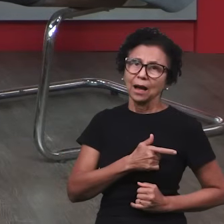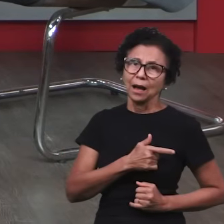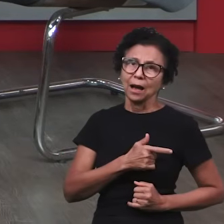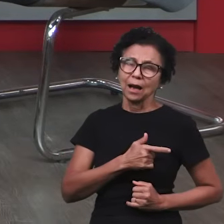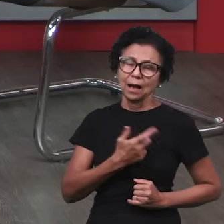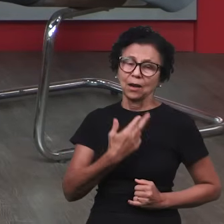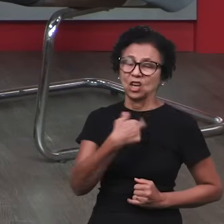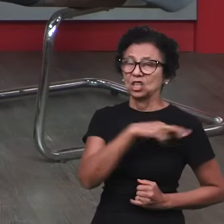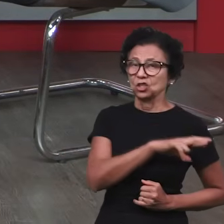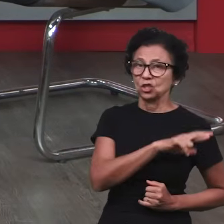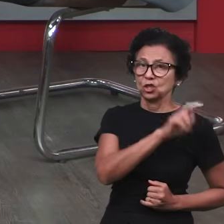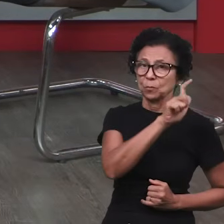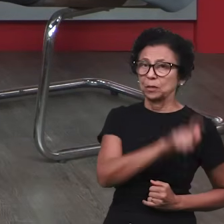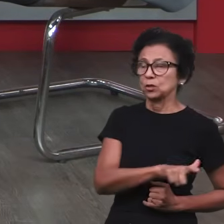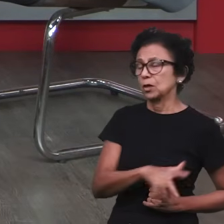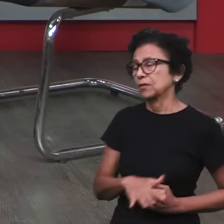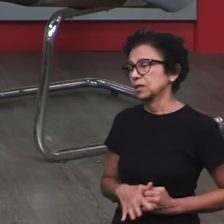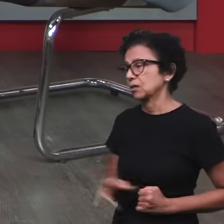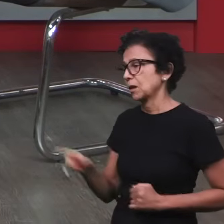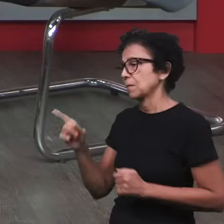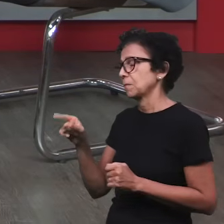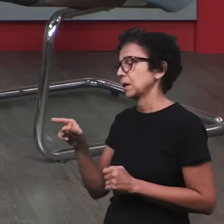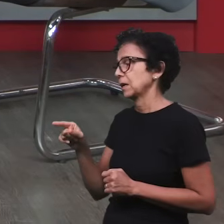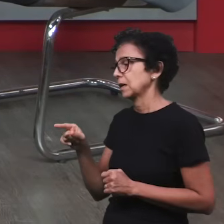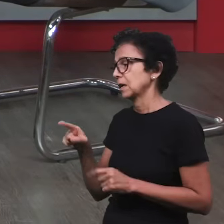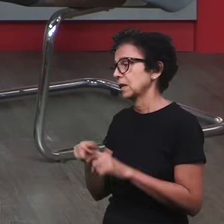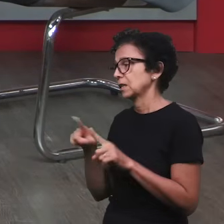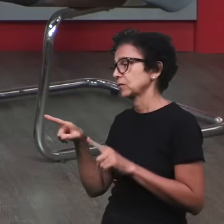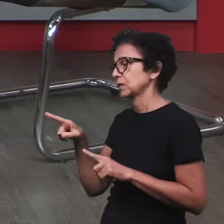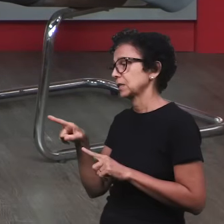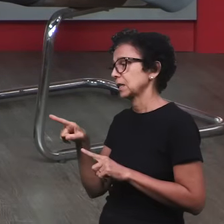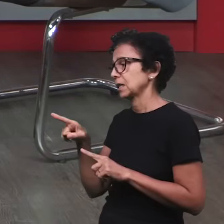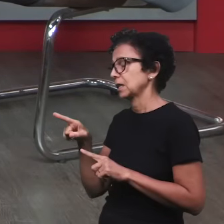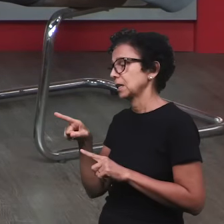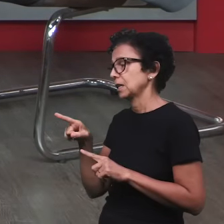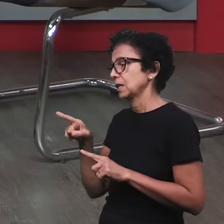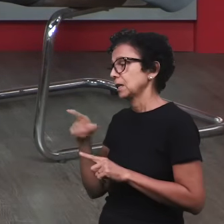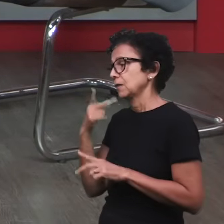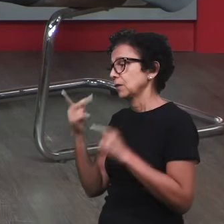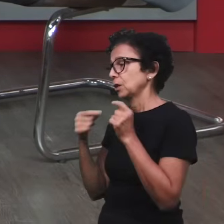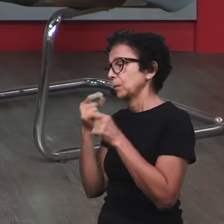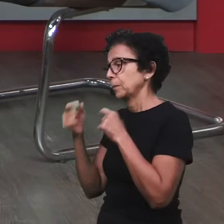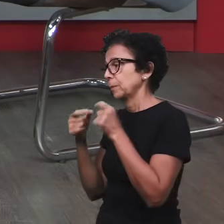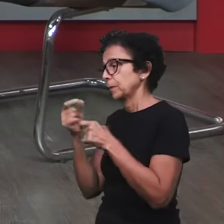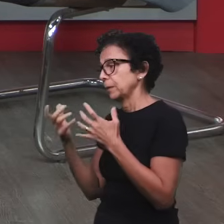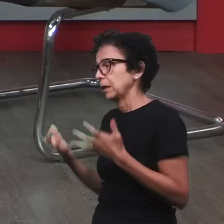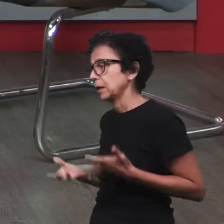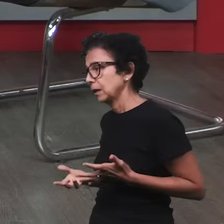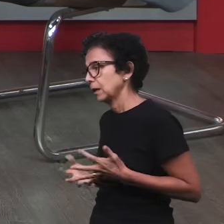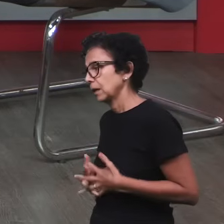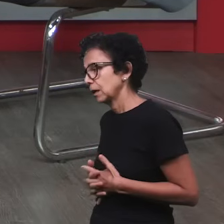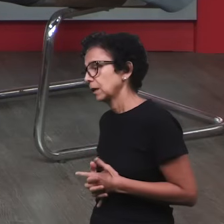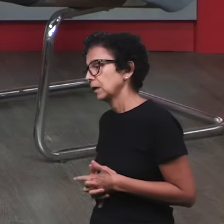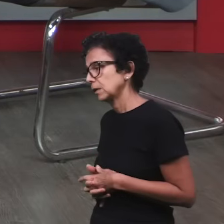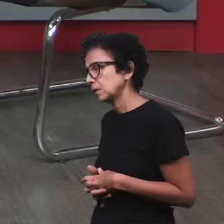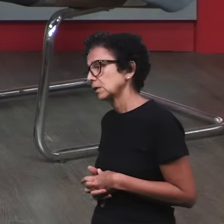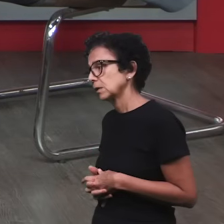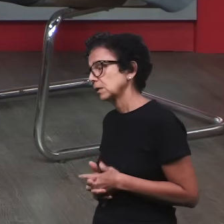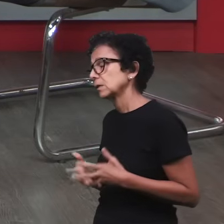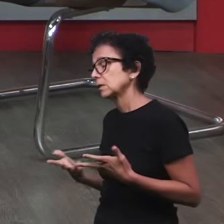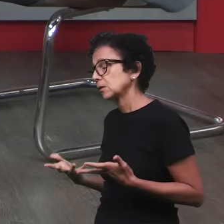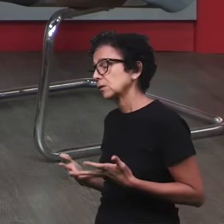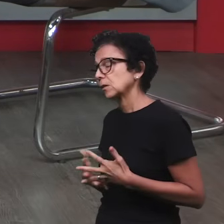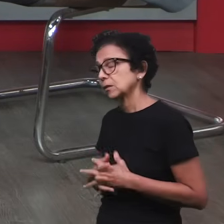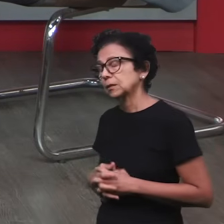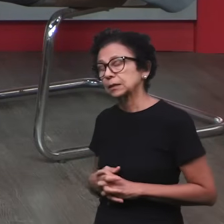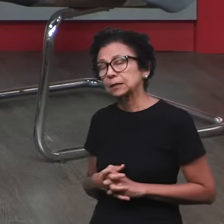E agora? Ele estava numa situação, num beco sem saída. Ou você cumpre a lei, porque você